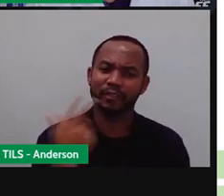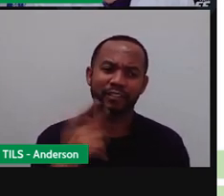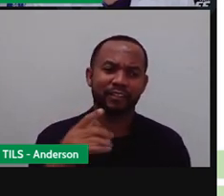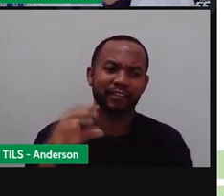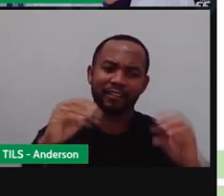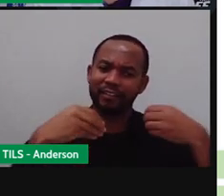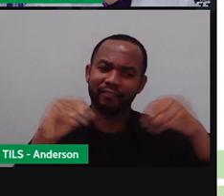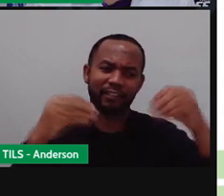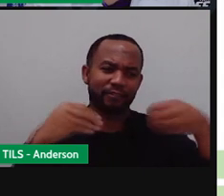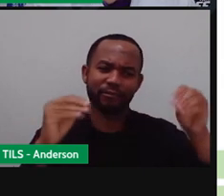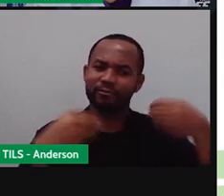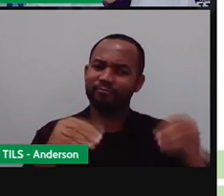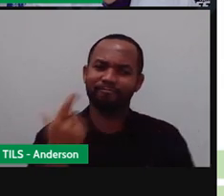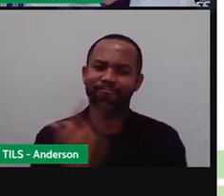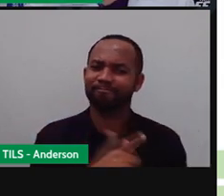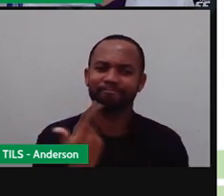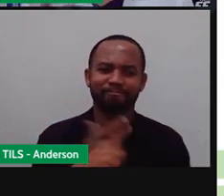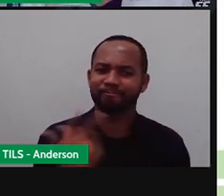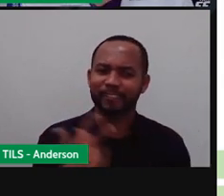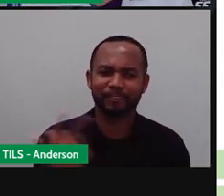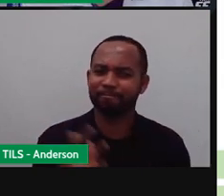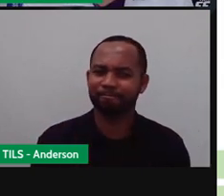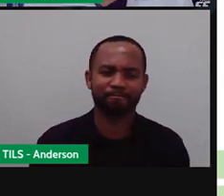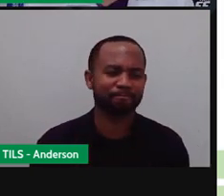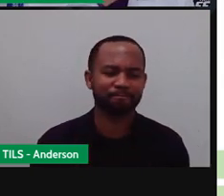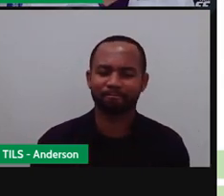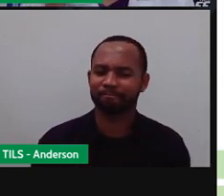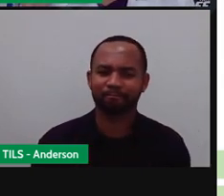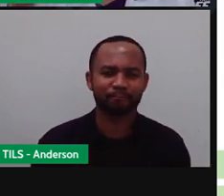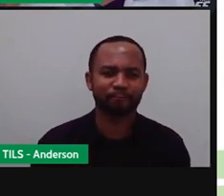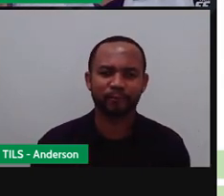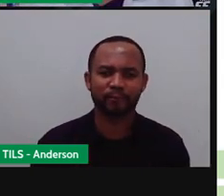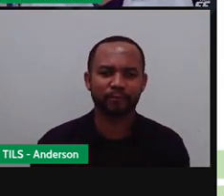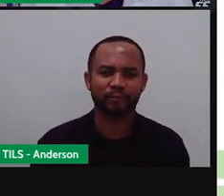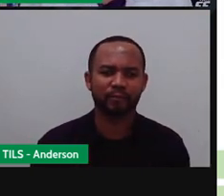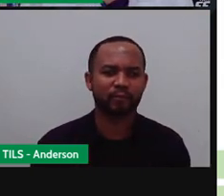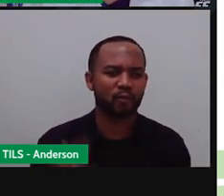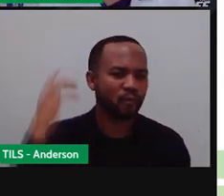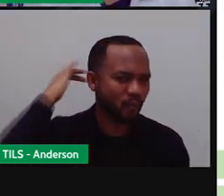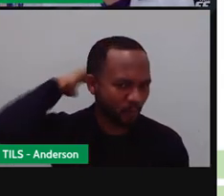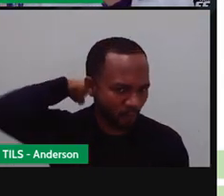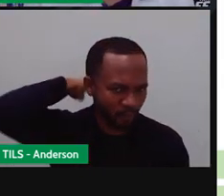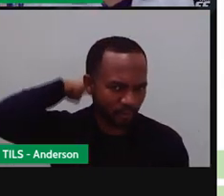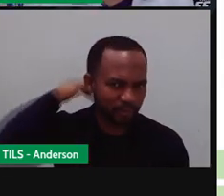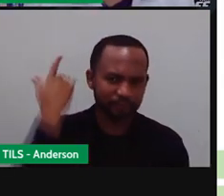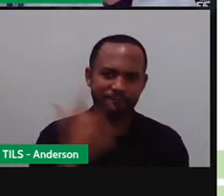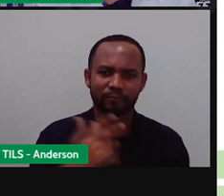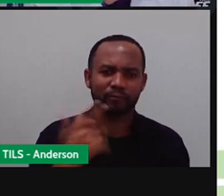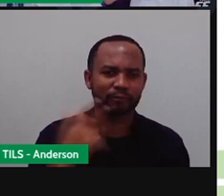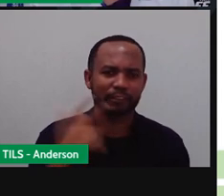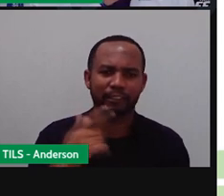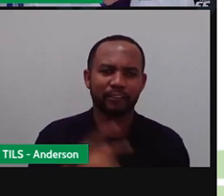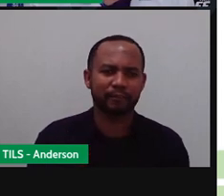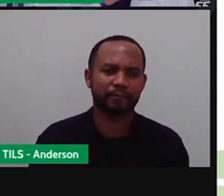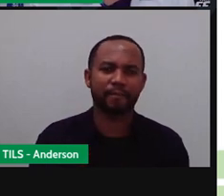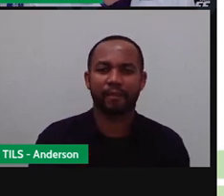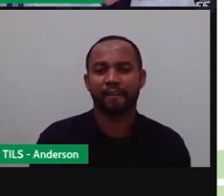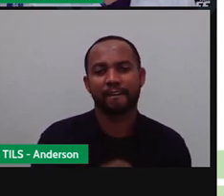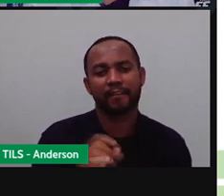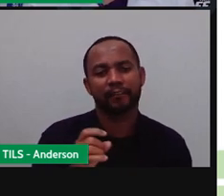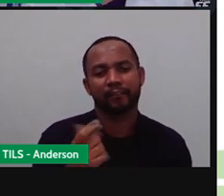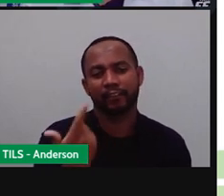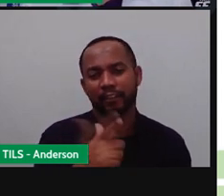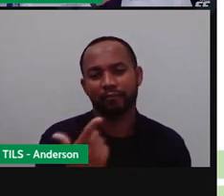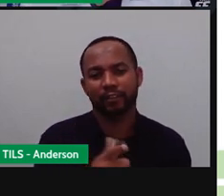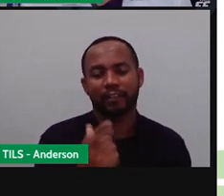Não tem osso, pois é. Então, se eles não possuem ossos, não possuem coluna vertebral nem crânio, eles são o quê?